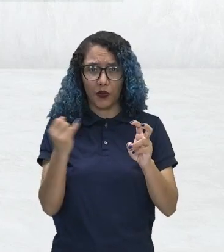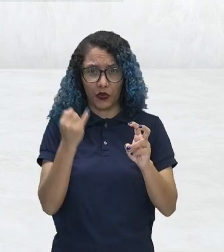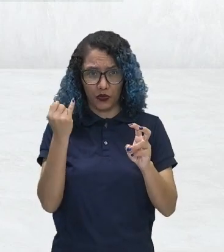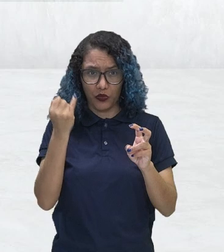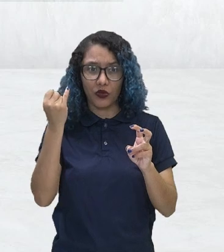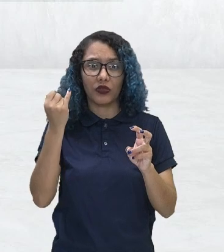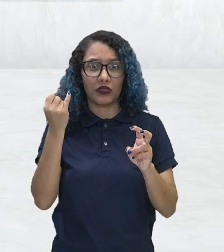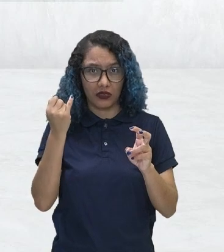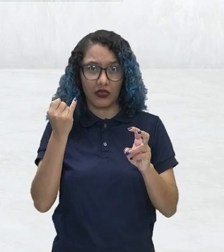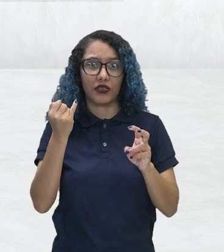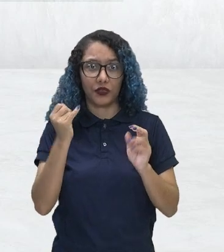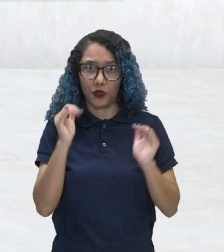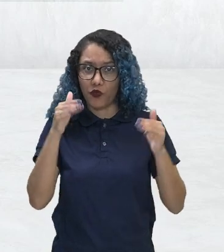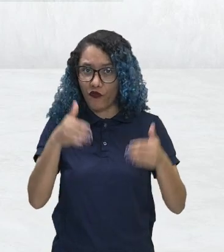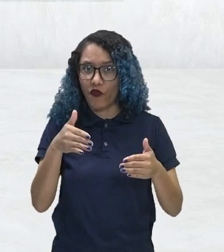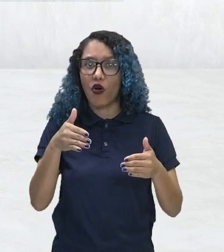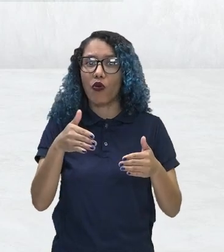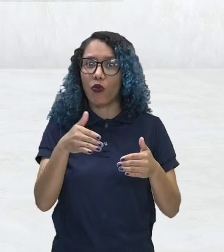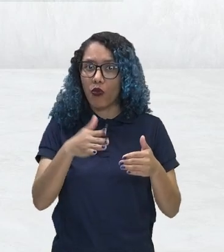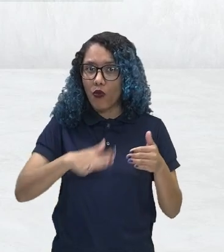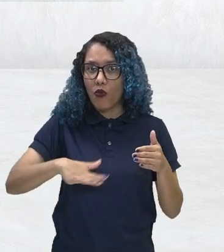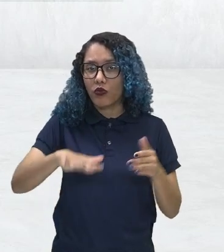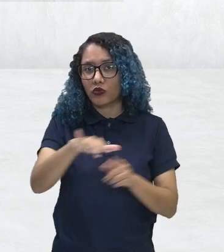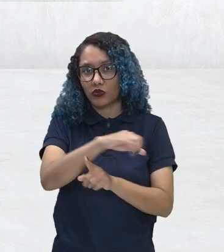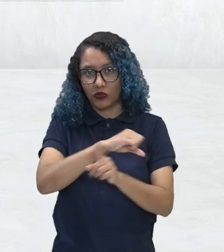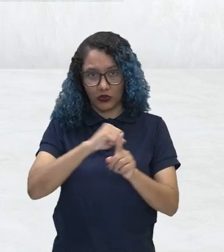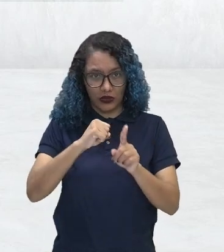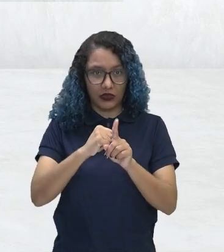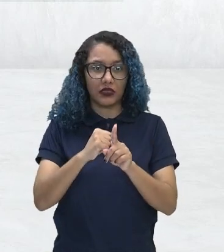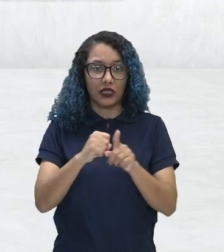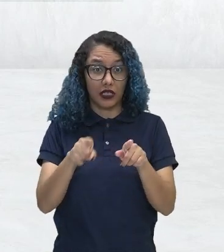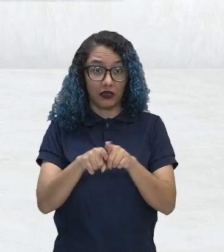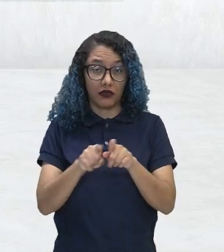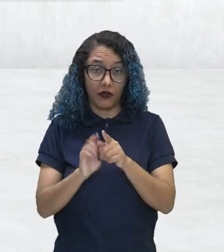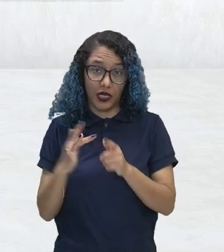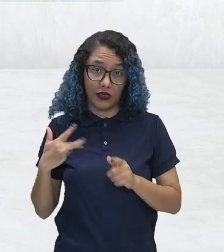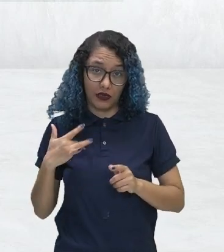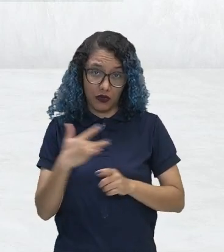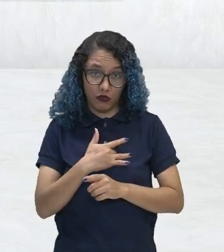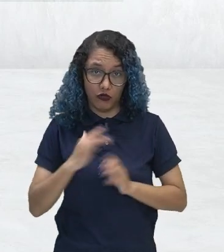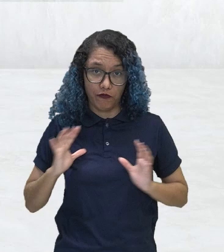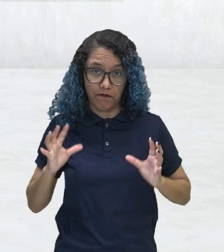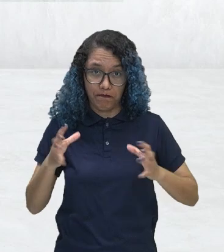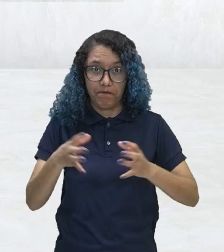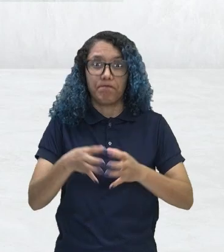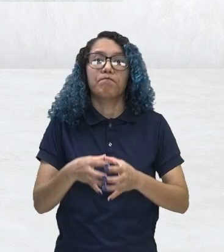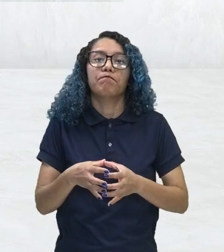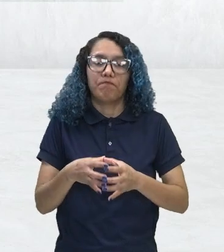aí social e de saúde coletiva.